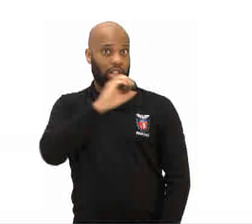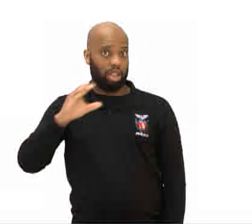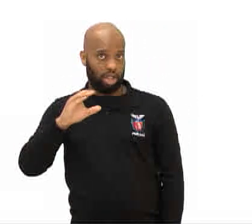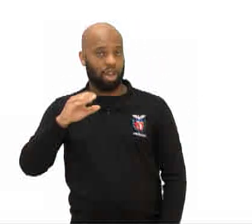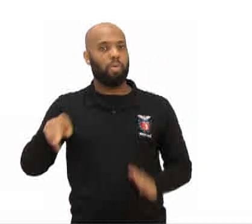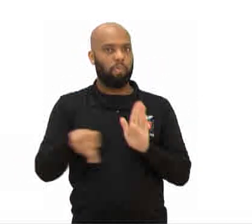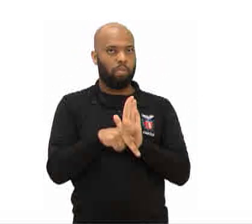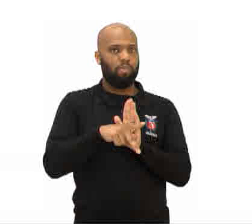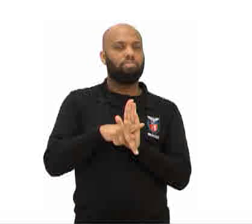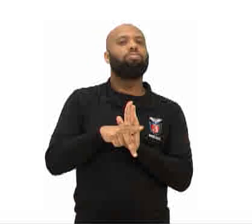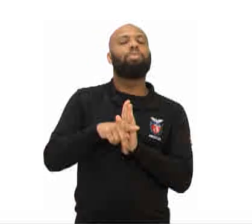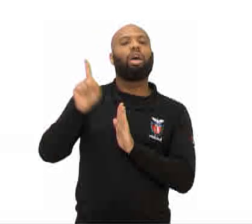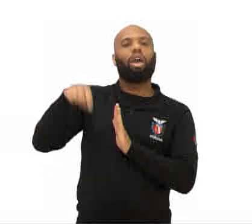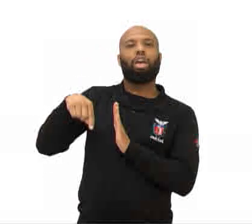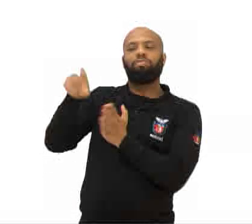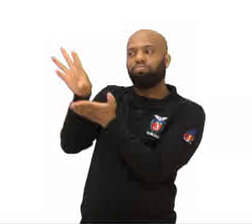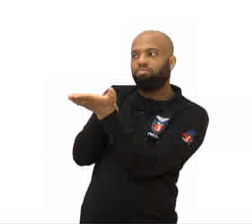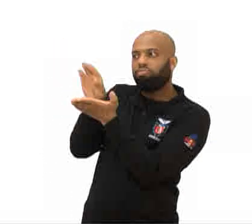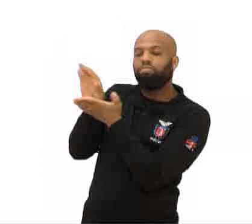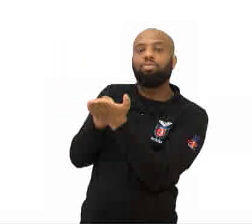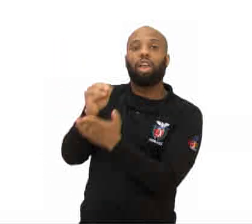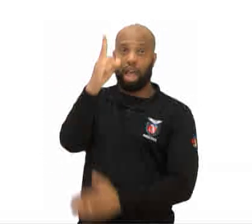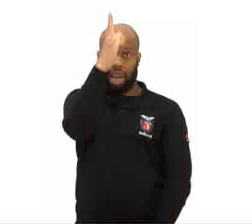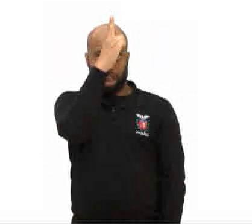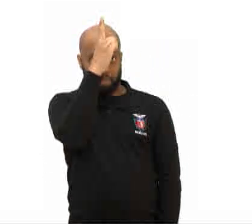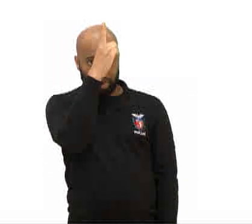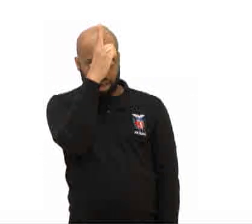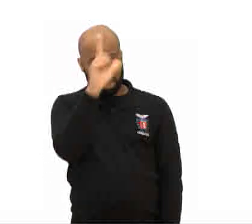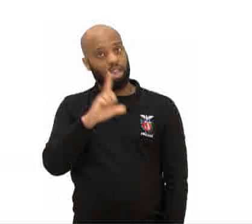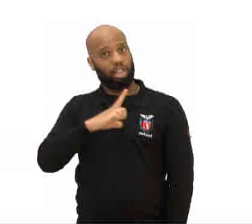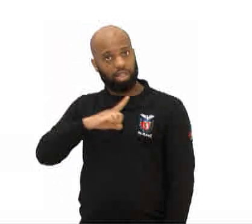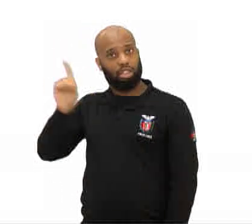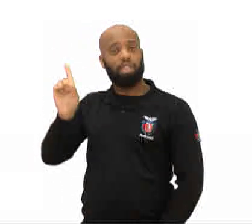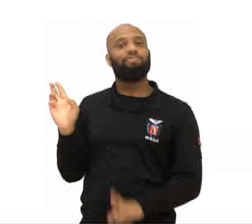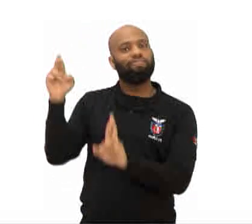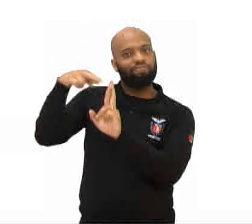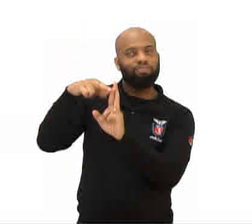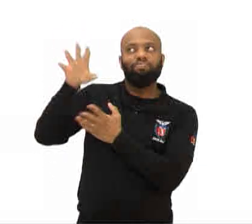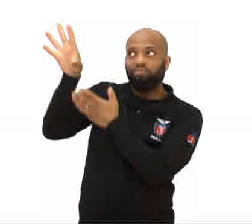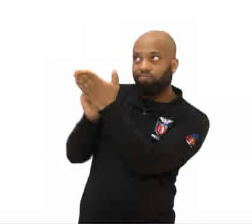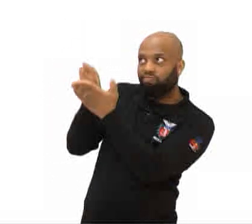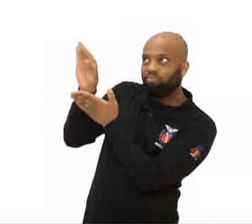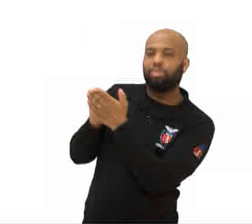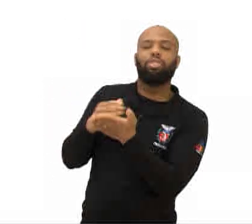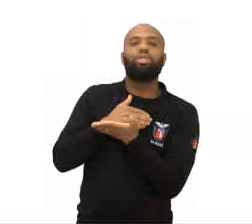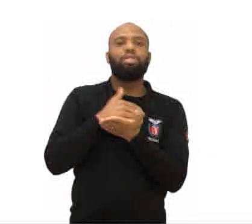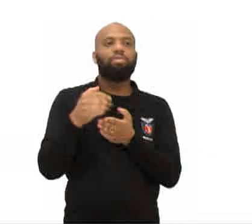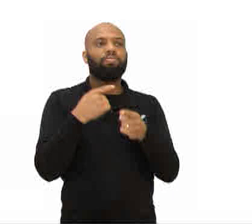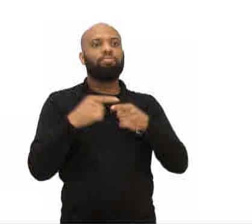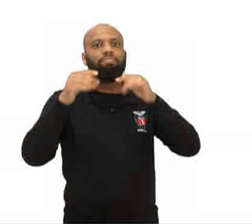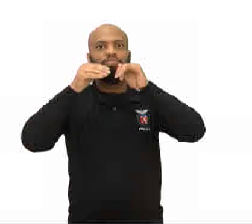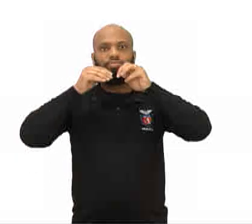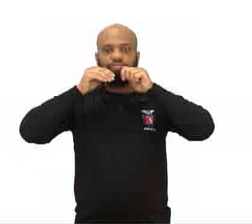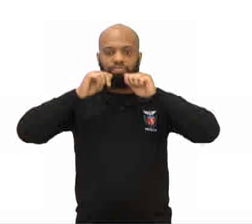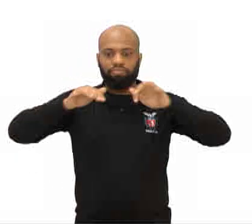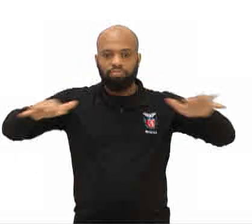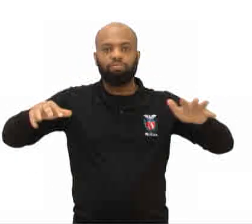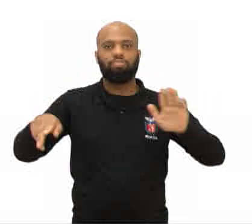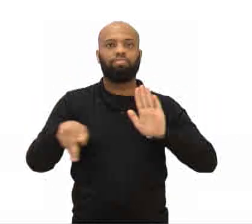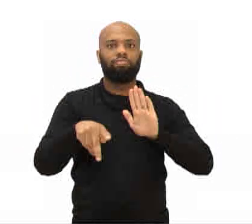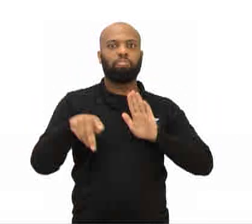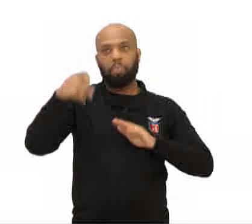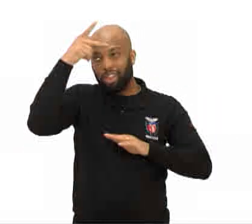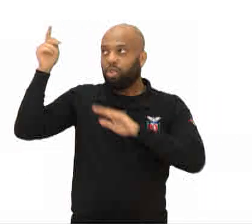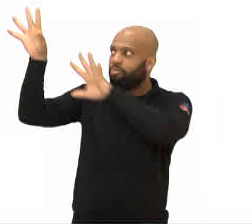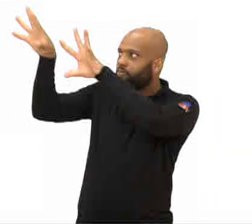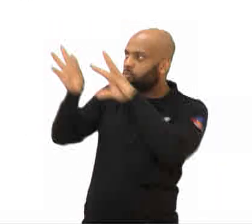festa que acontece em Munique. Então, é uma referência, começou para aqueles que vieram morar para o